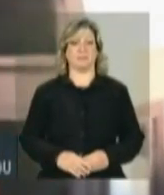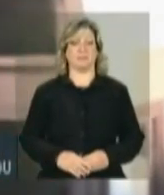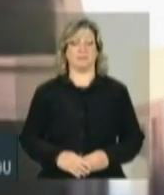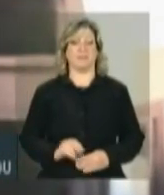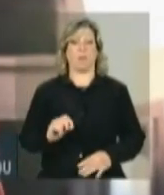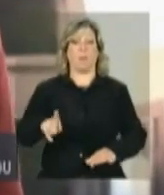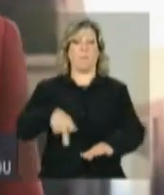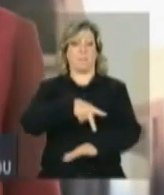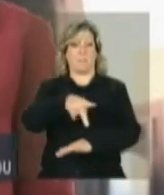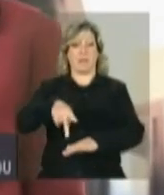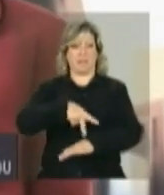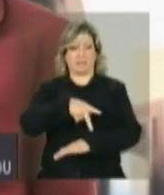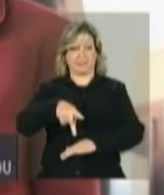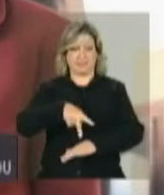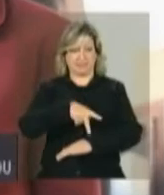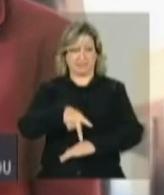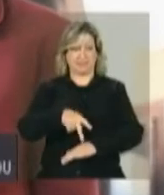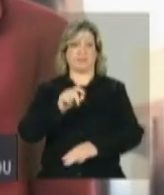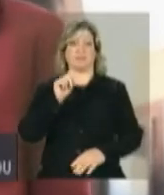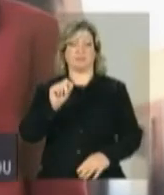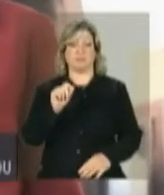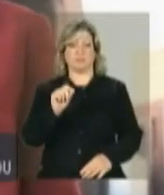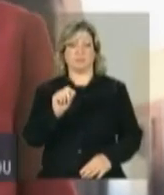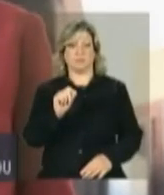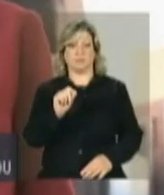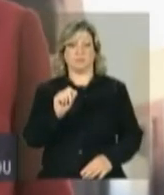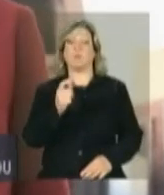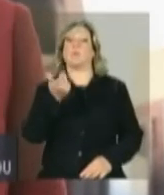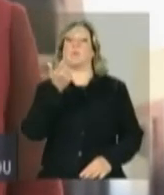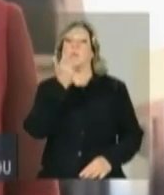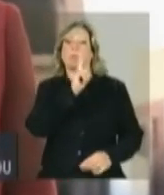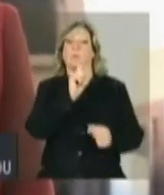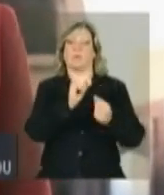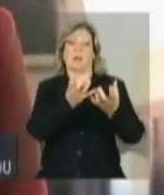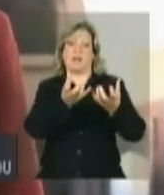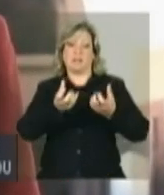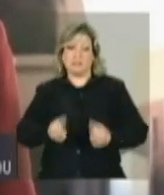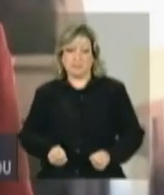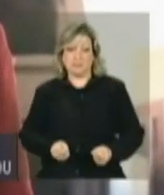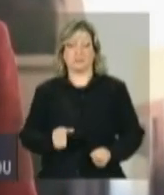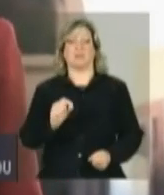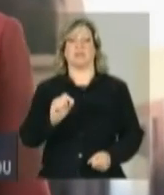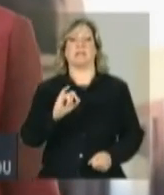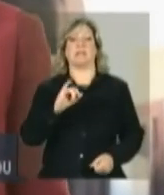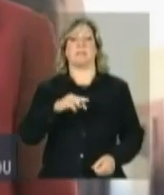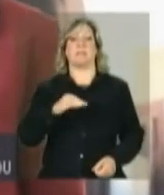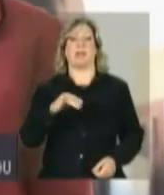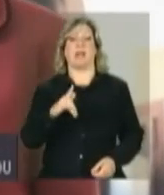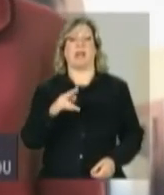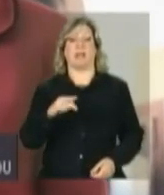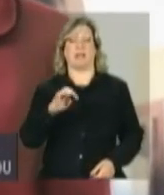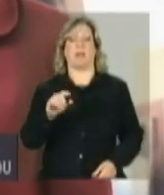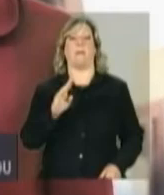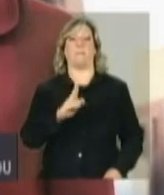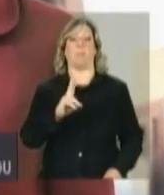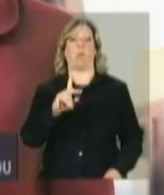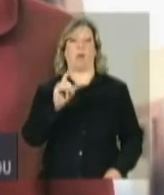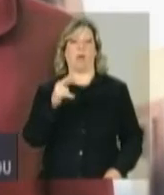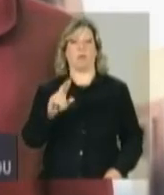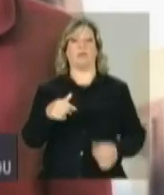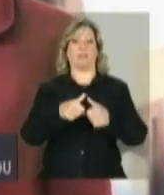o país que adotou o imigrante búlgaro e que está hoje